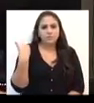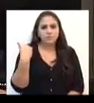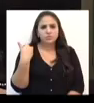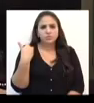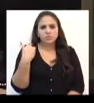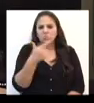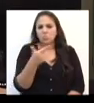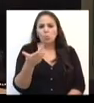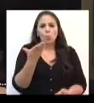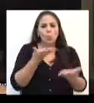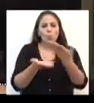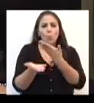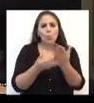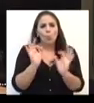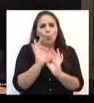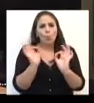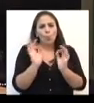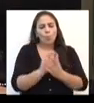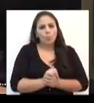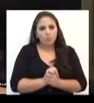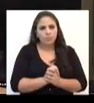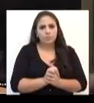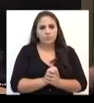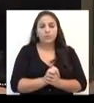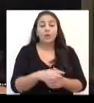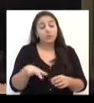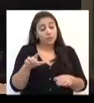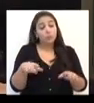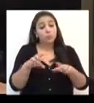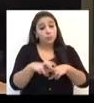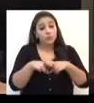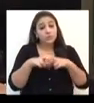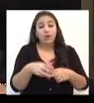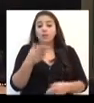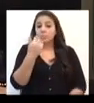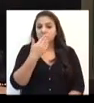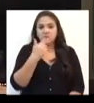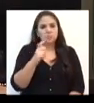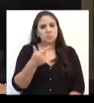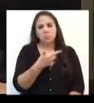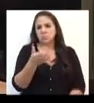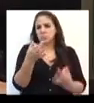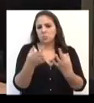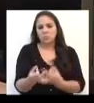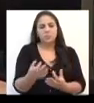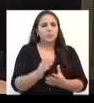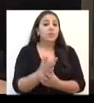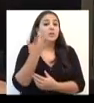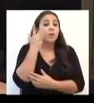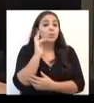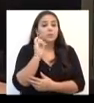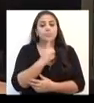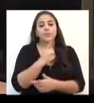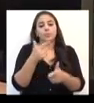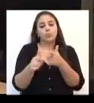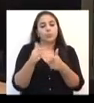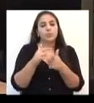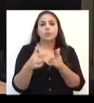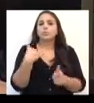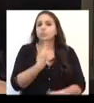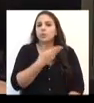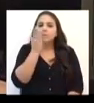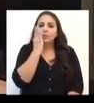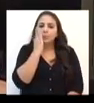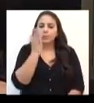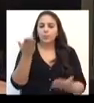nenhum atendimento, né? Graças a Deus. E daí a alimentação dela não é adequada, não sabe que tem esse problema. E a gente sabe hoje